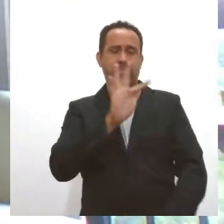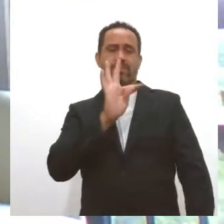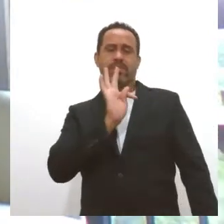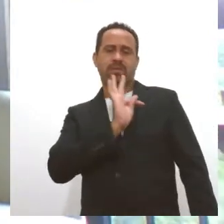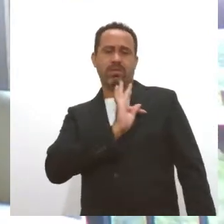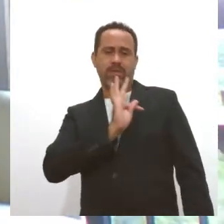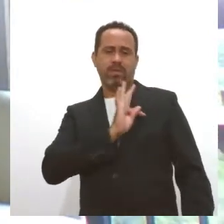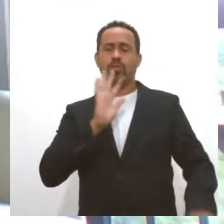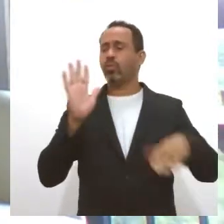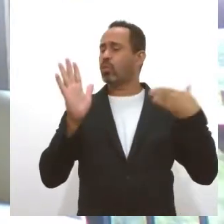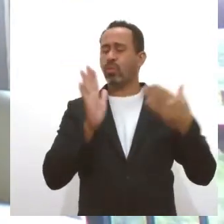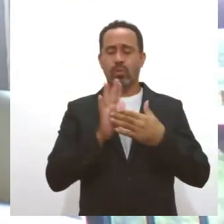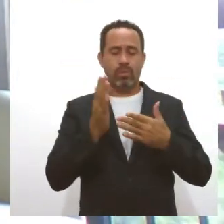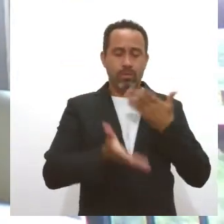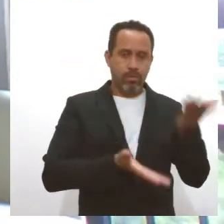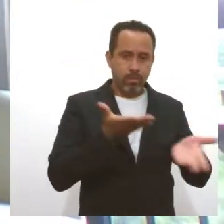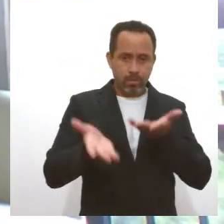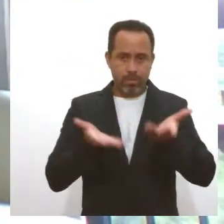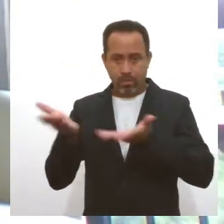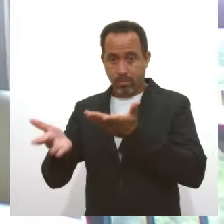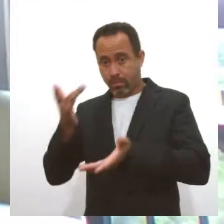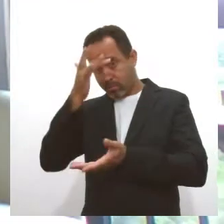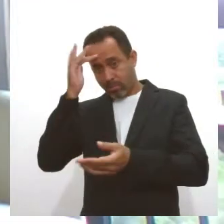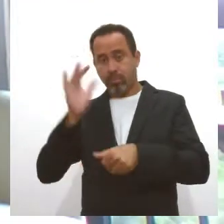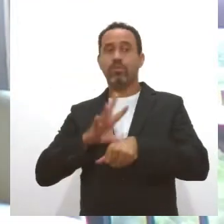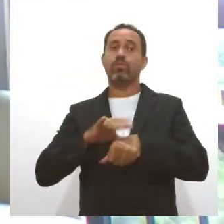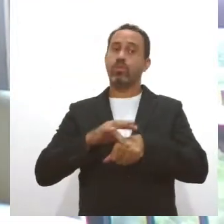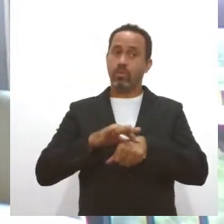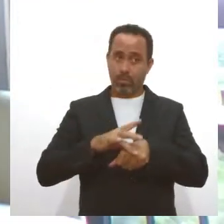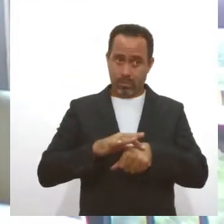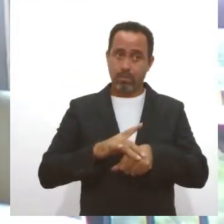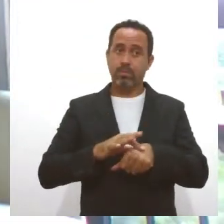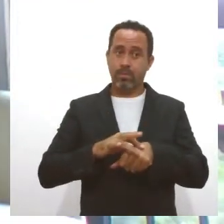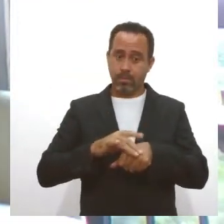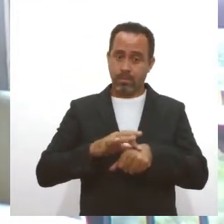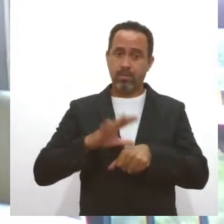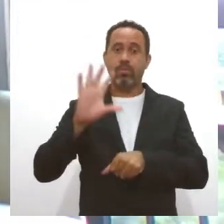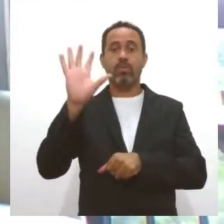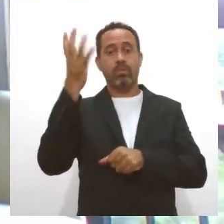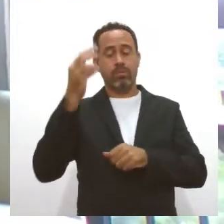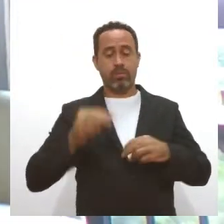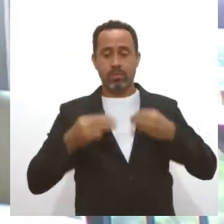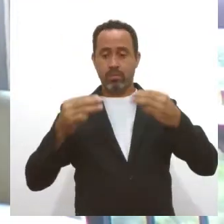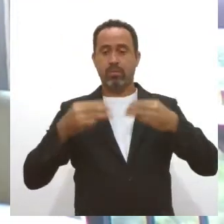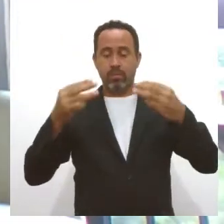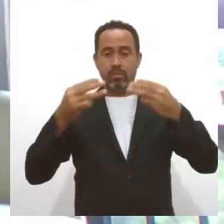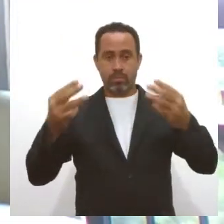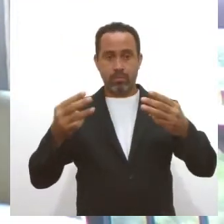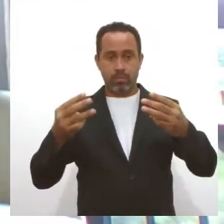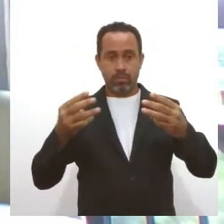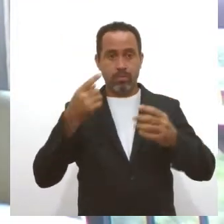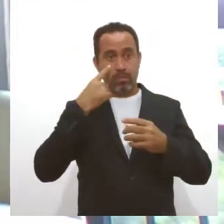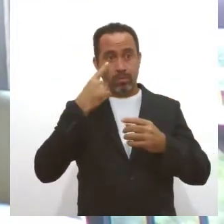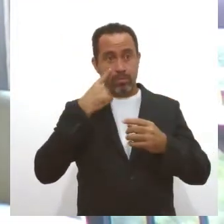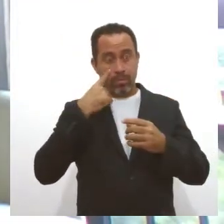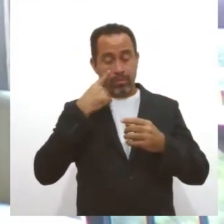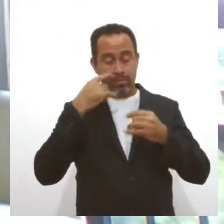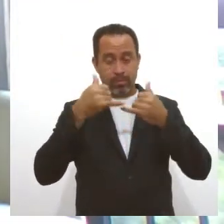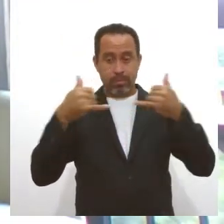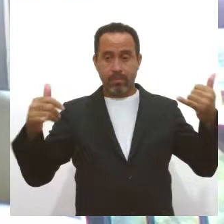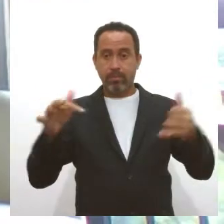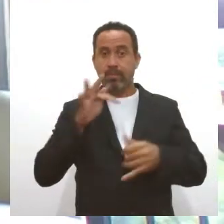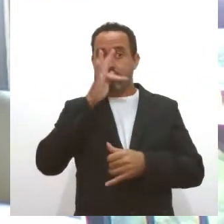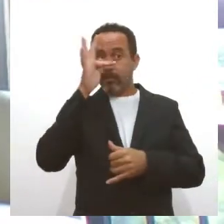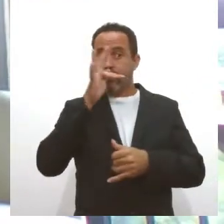todos aqueles que cuidam do paciente, né? E o que acontece é que o Ministério Público vem, a Rede Primavera, é bom